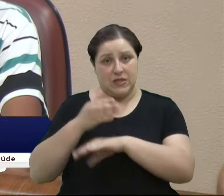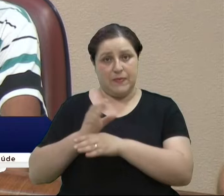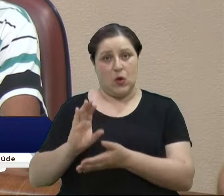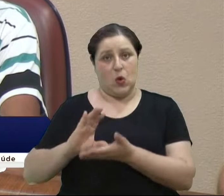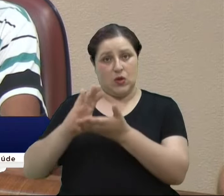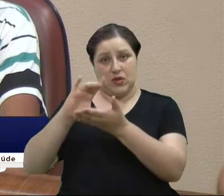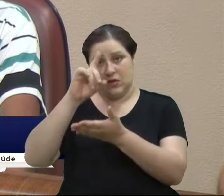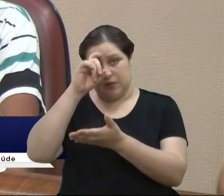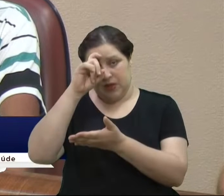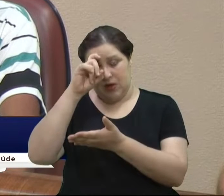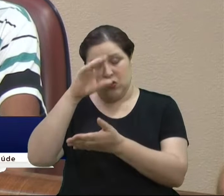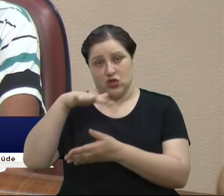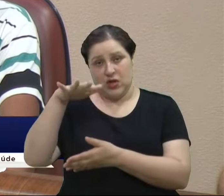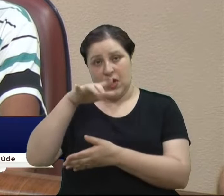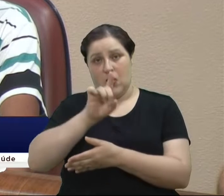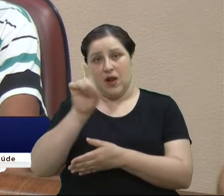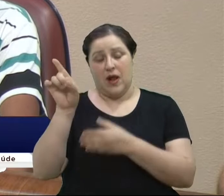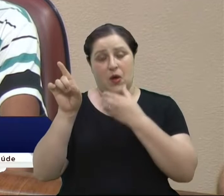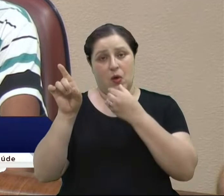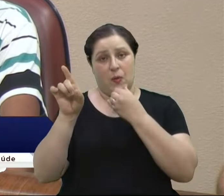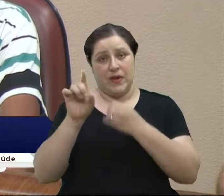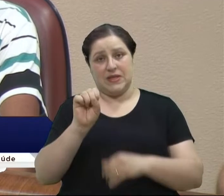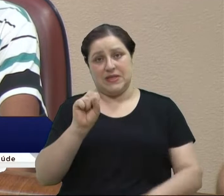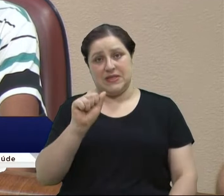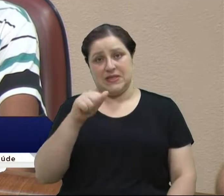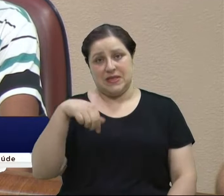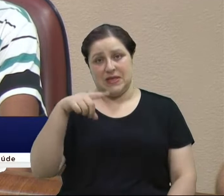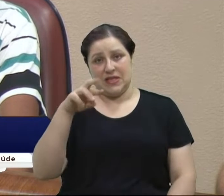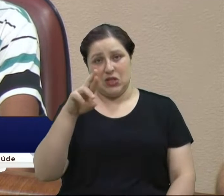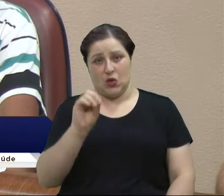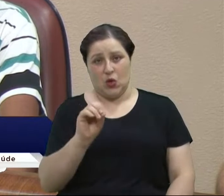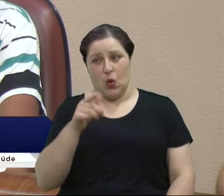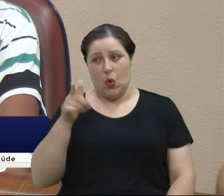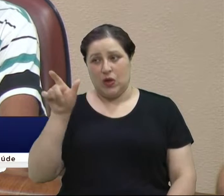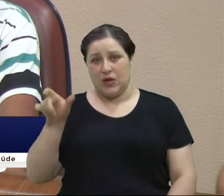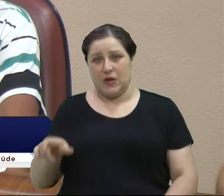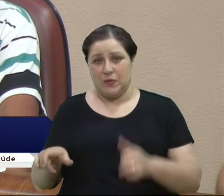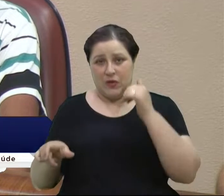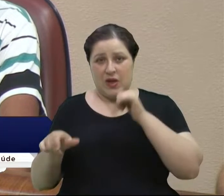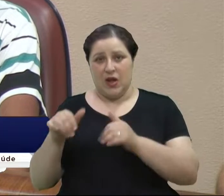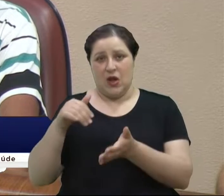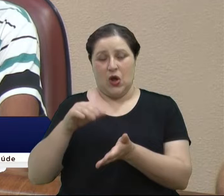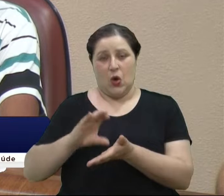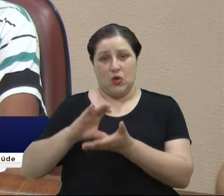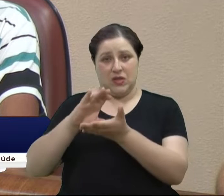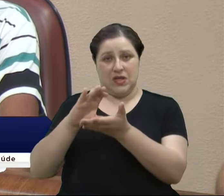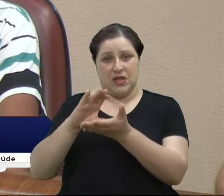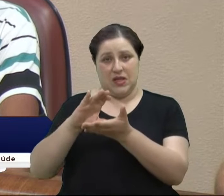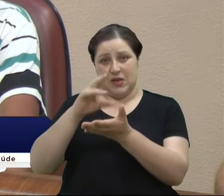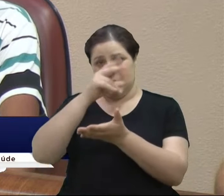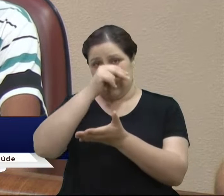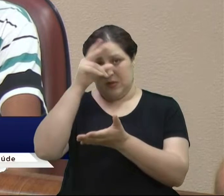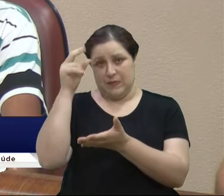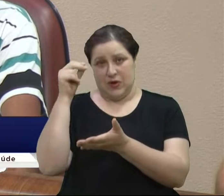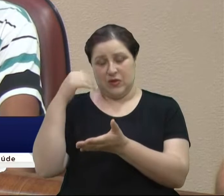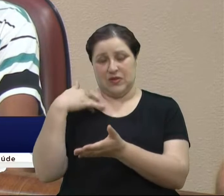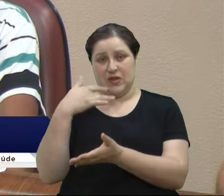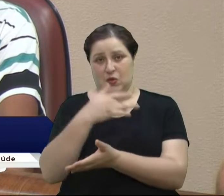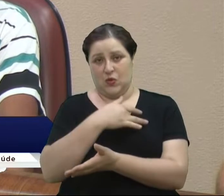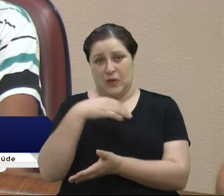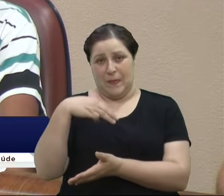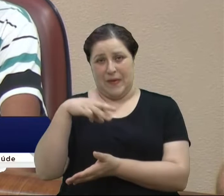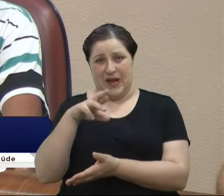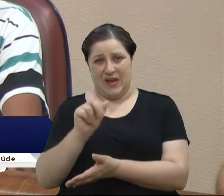com o Sandro. Cito também a Luiva Mara, que inclusive é a conselheira municipal de saúde com nós. Uma facilidade de acesso,